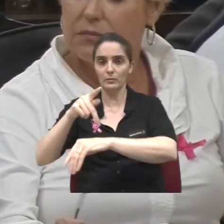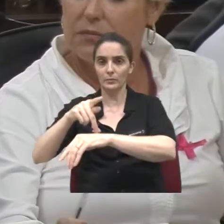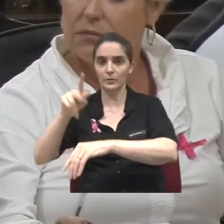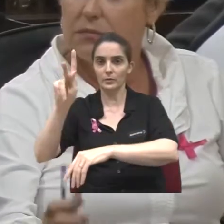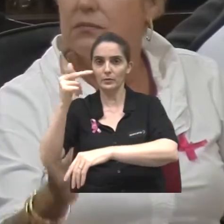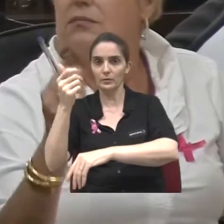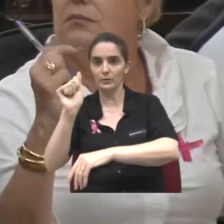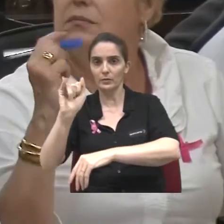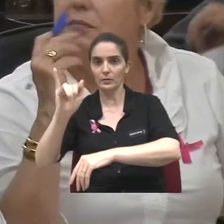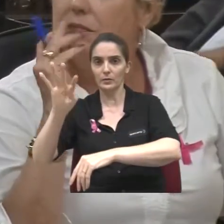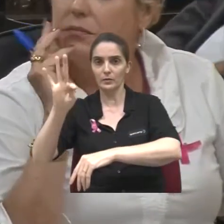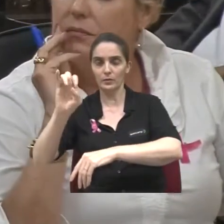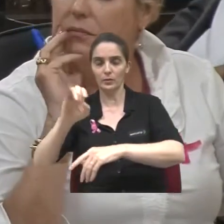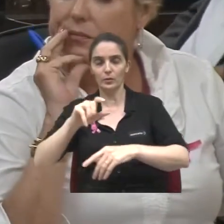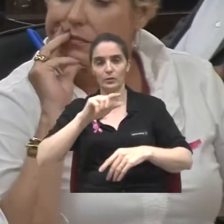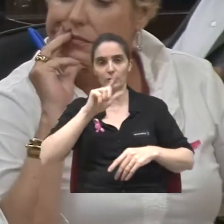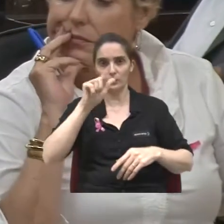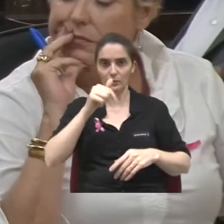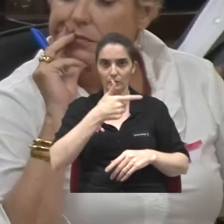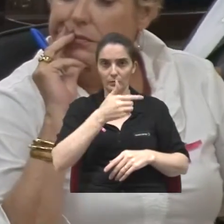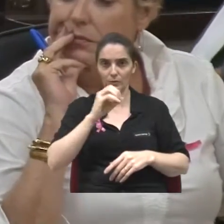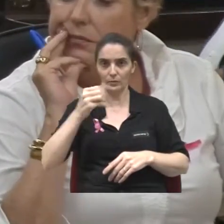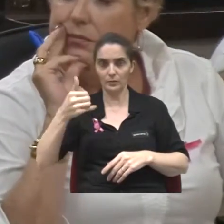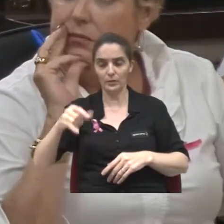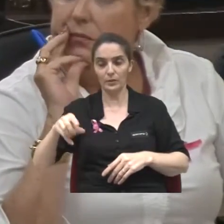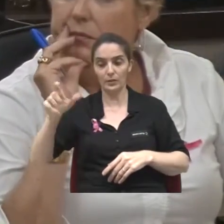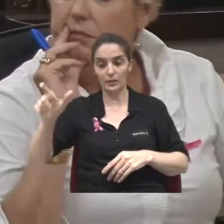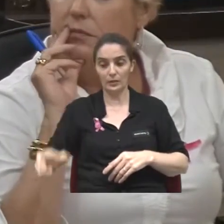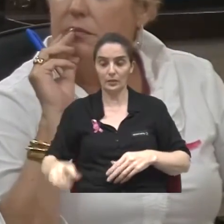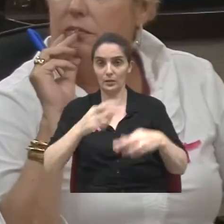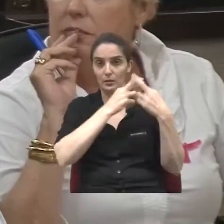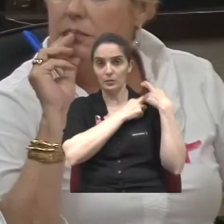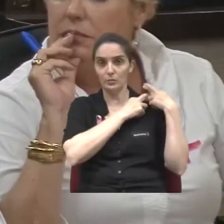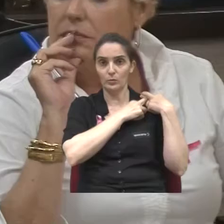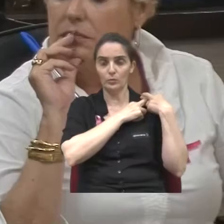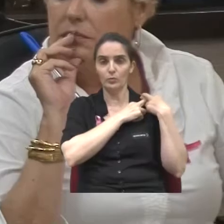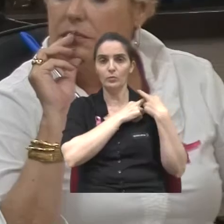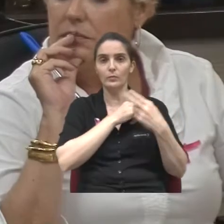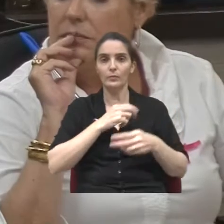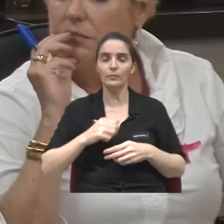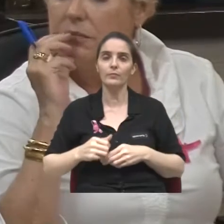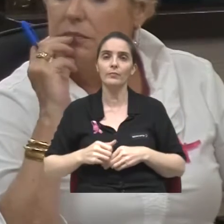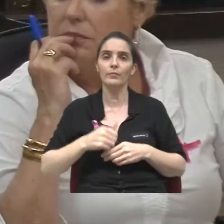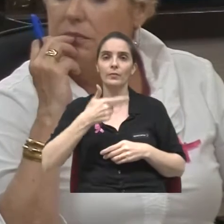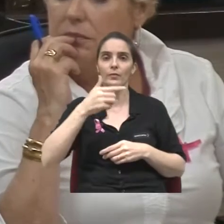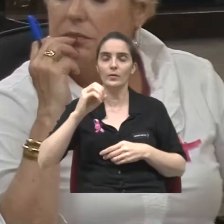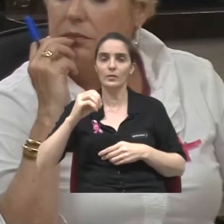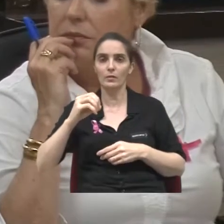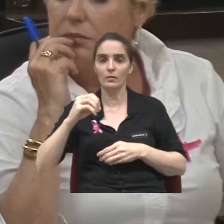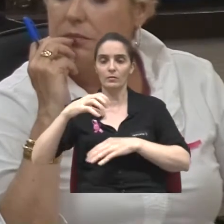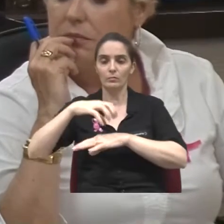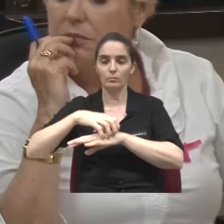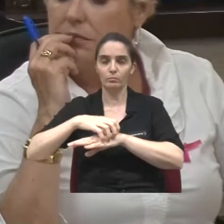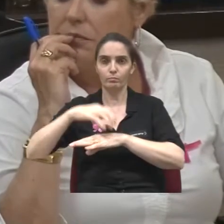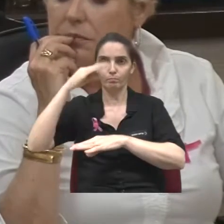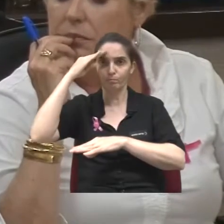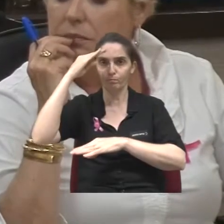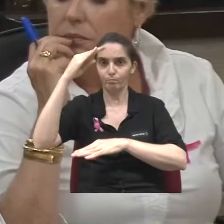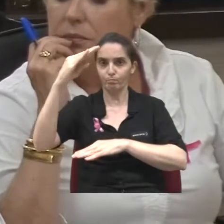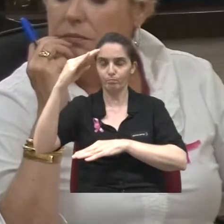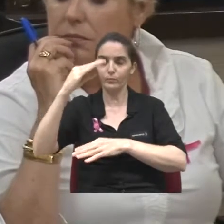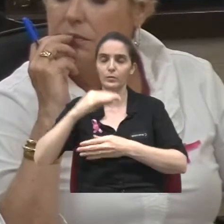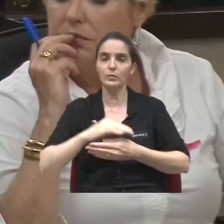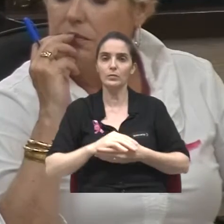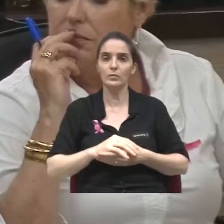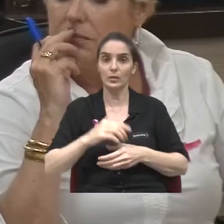foi designado delegado do Serviço Militar, aqui da 20ª Delegacia do Serviço Militar, aqui na nossa